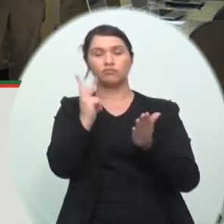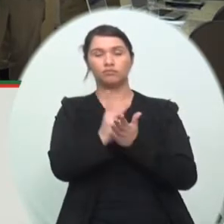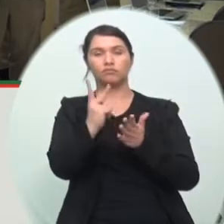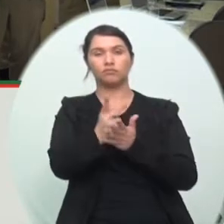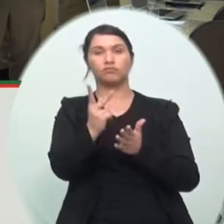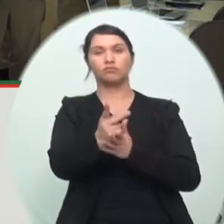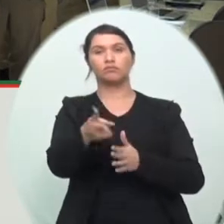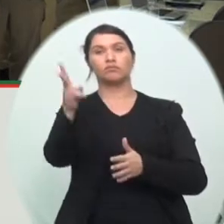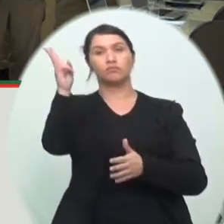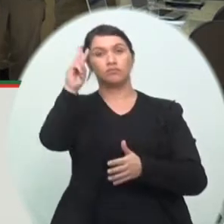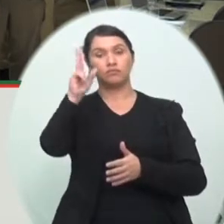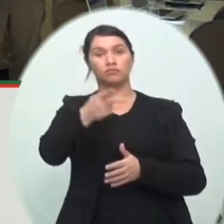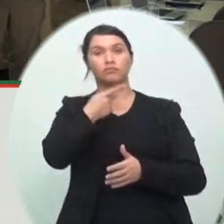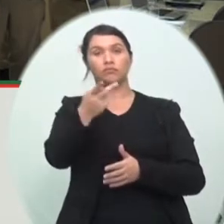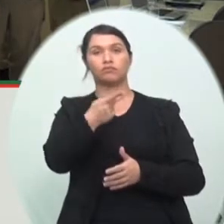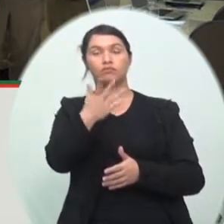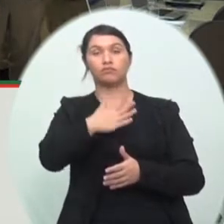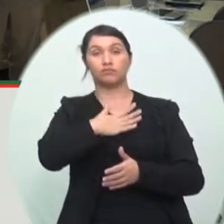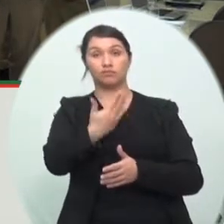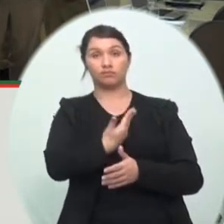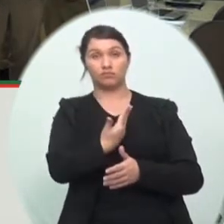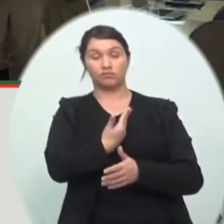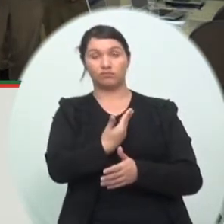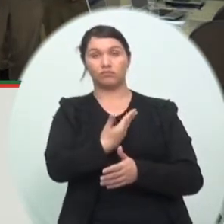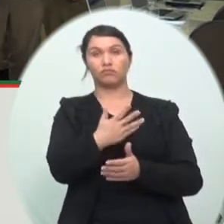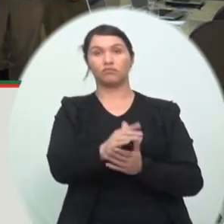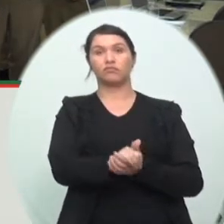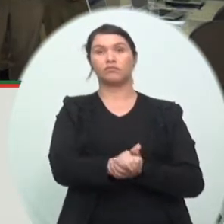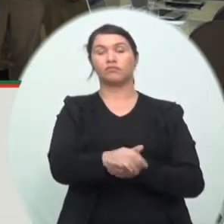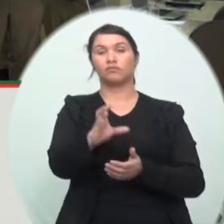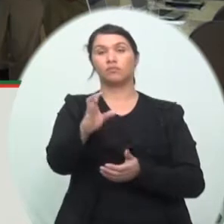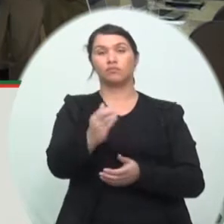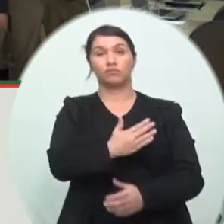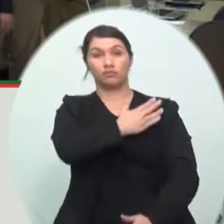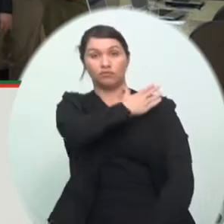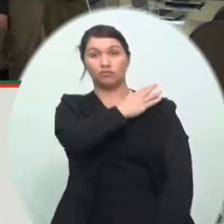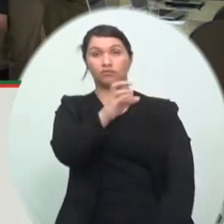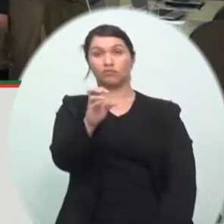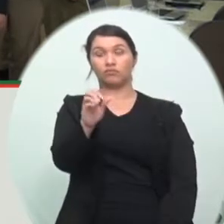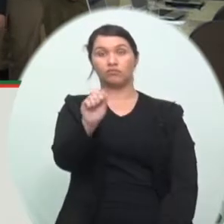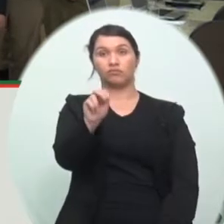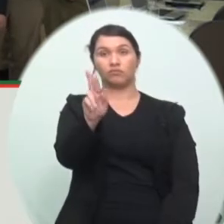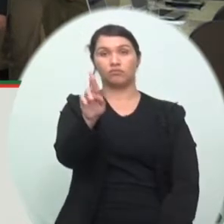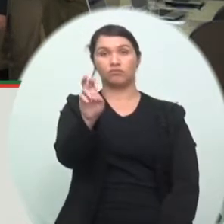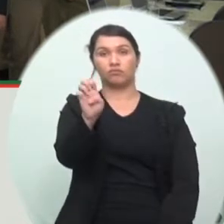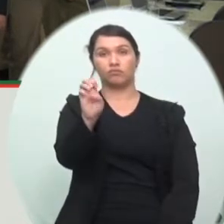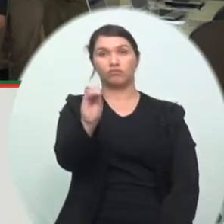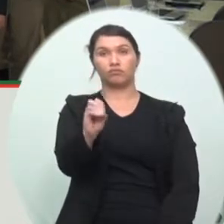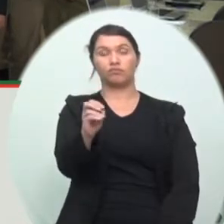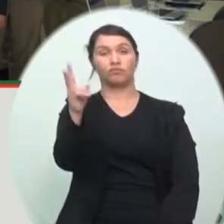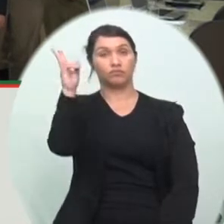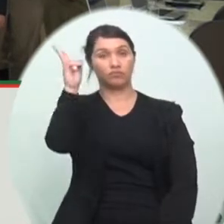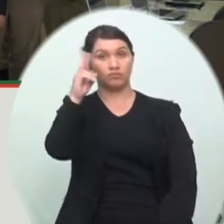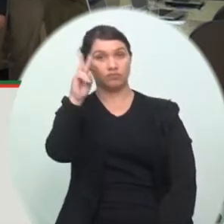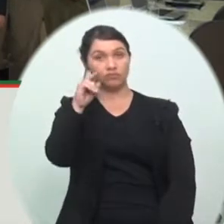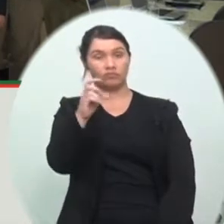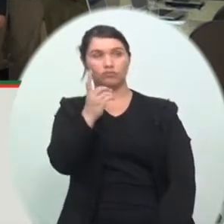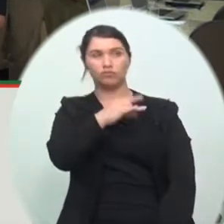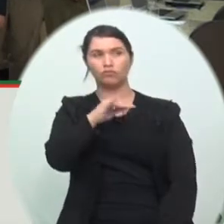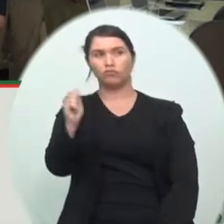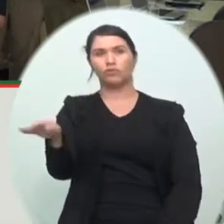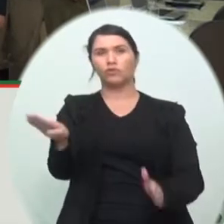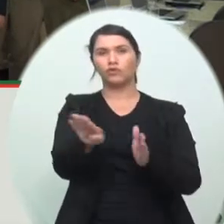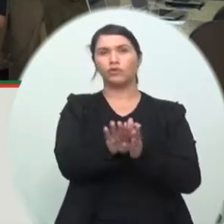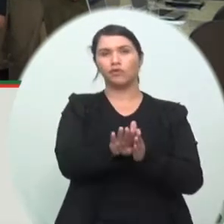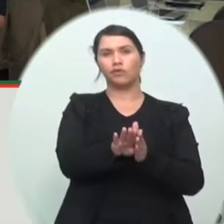do meu amigo pessoal, hoje coronel Áureo, mas então tenente Áureo. Lembro que numa noite eu cheguei aqui em Criciúma e